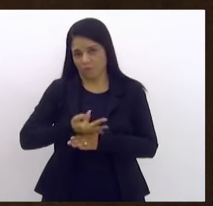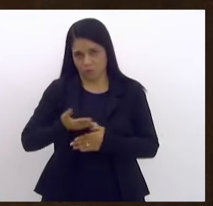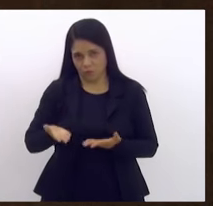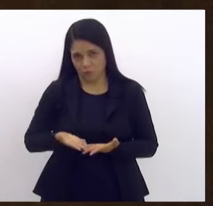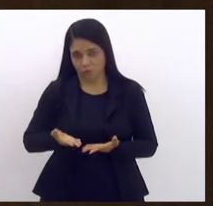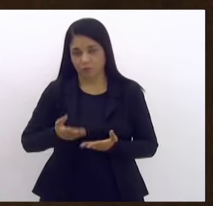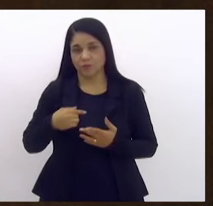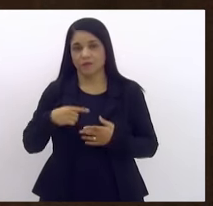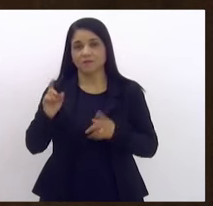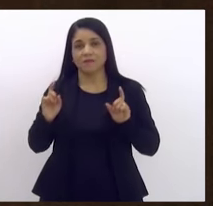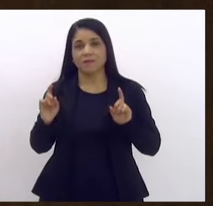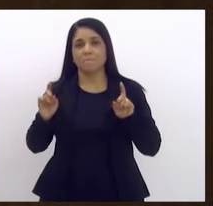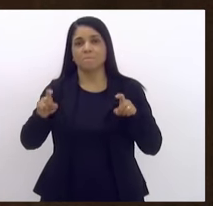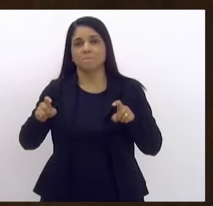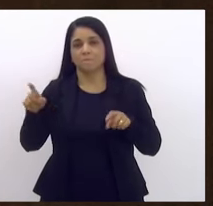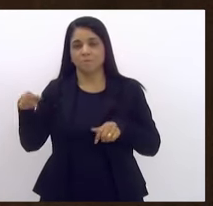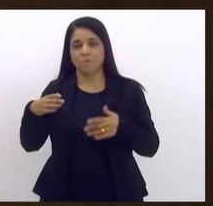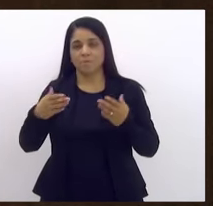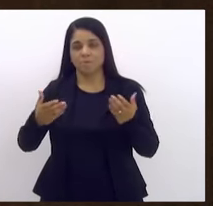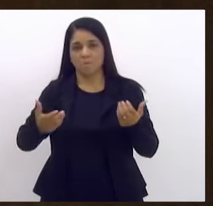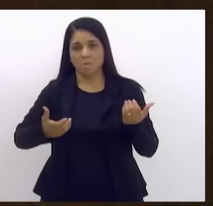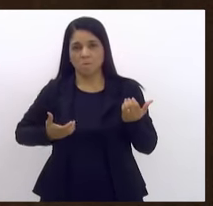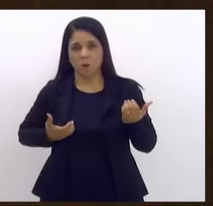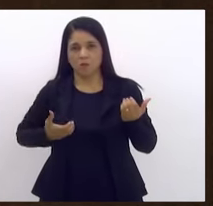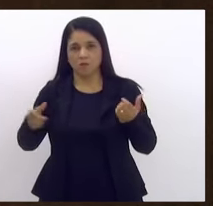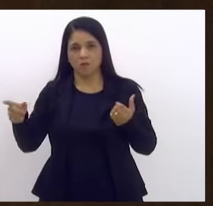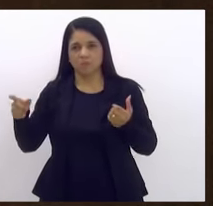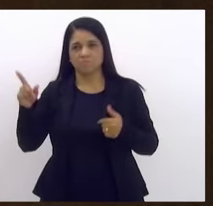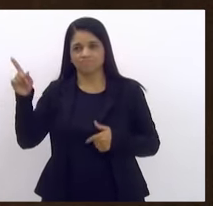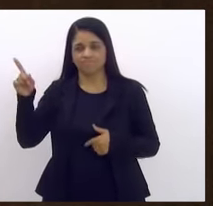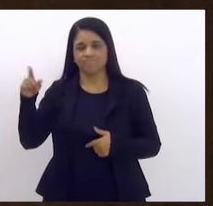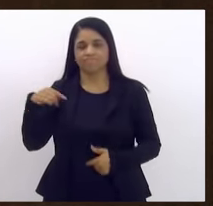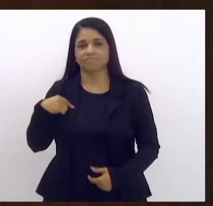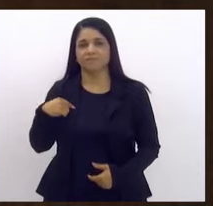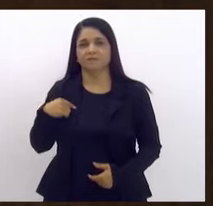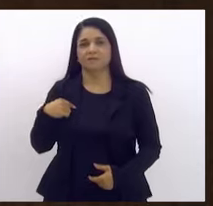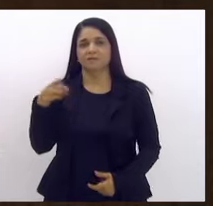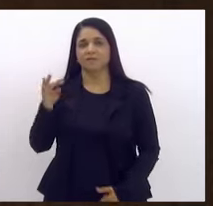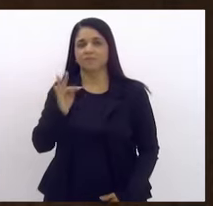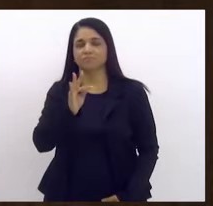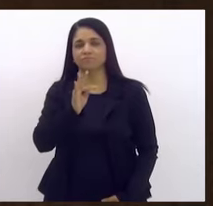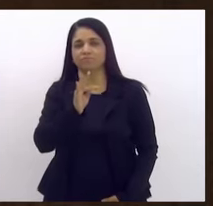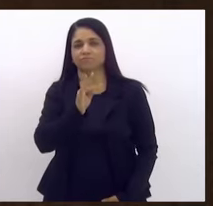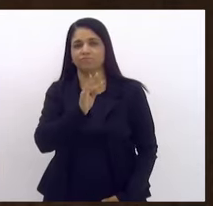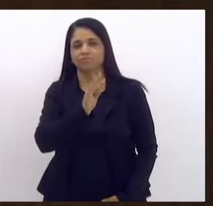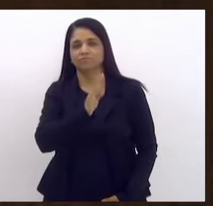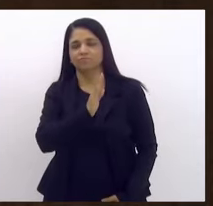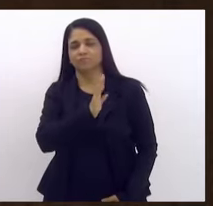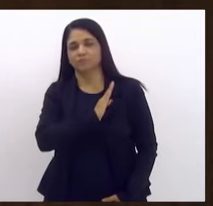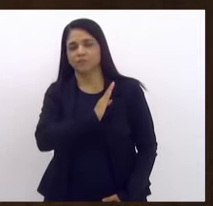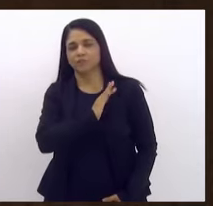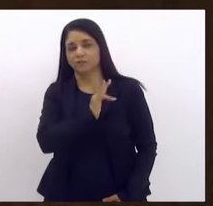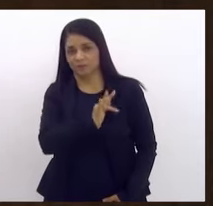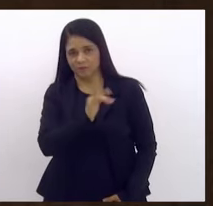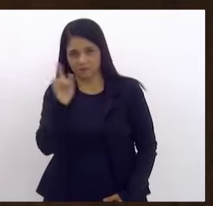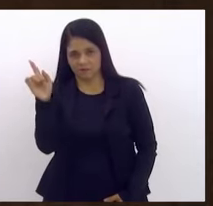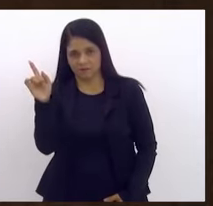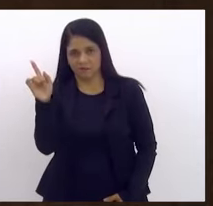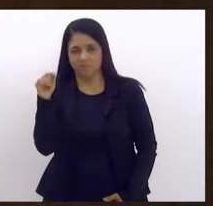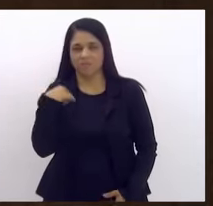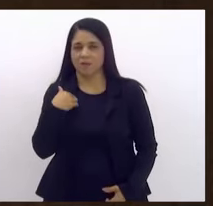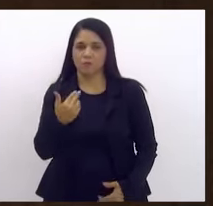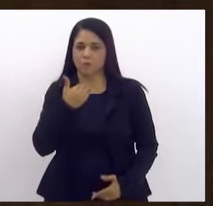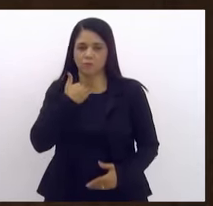da UFERJ, lá no Norte Fluminense. Por isso que ela não pôde estar aqui na sessão nem na